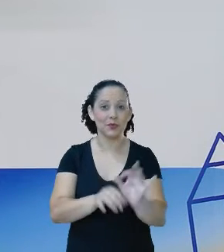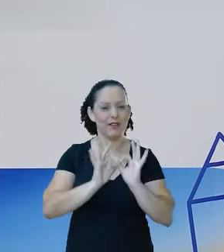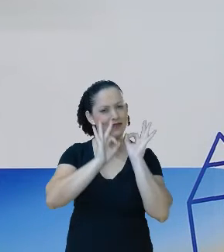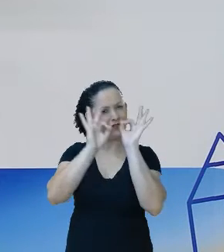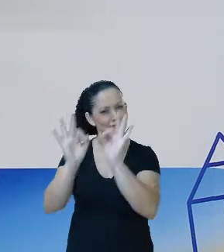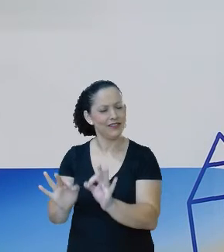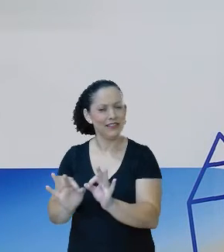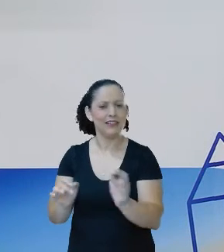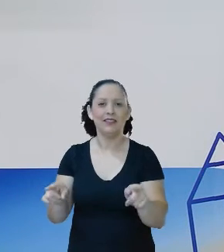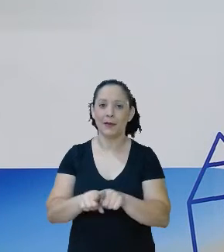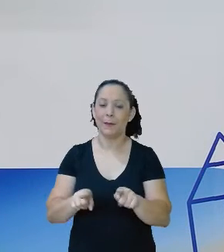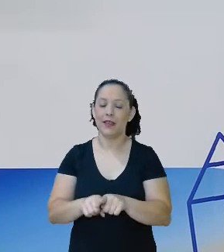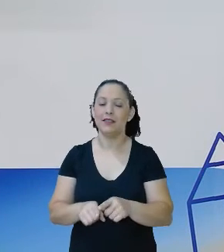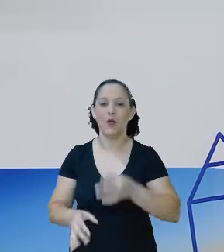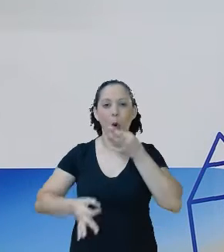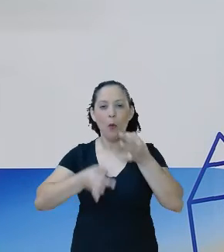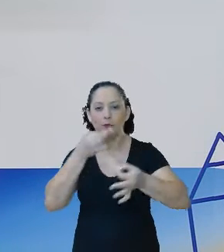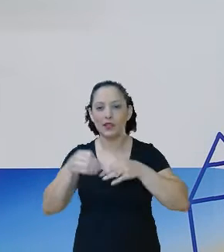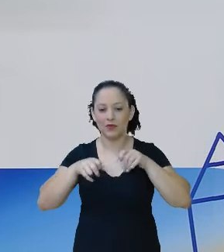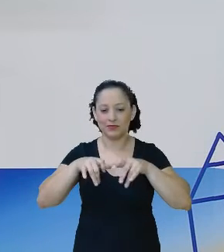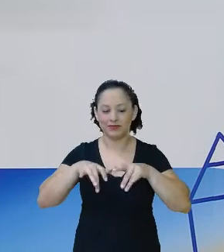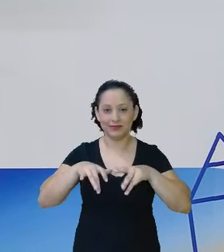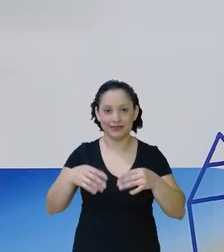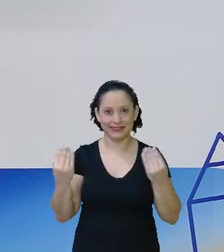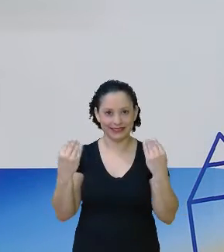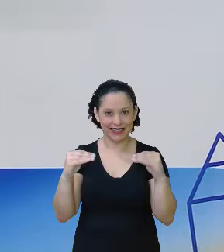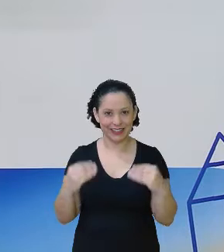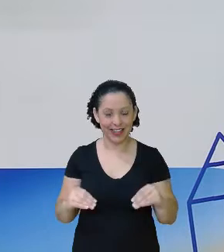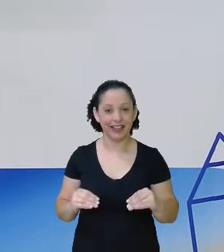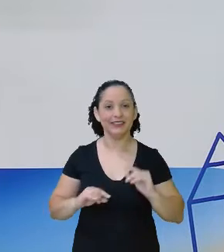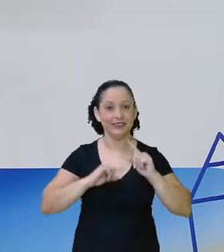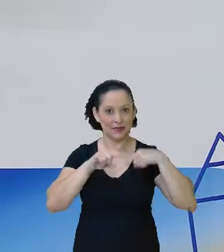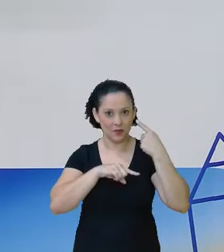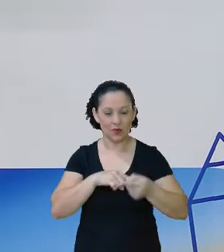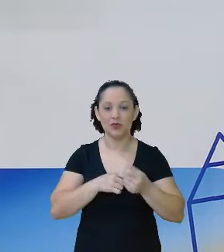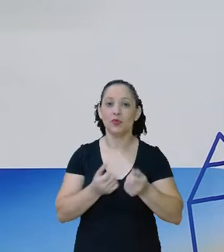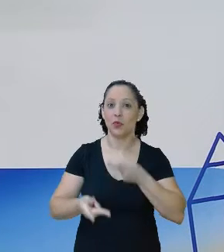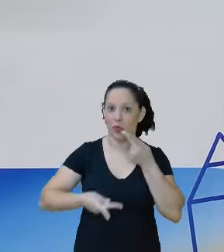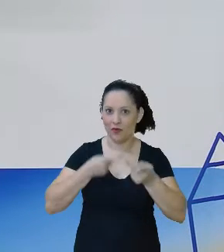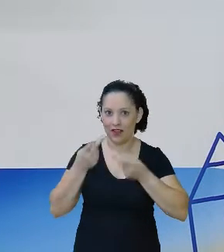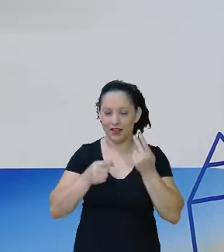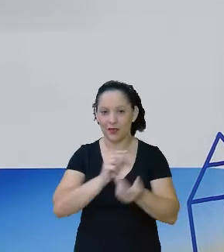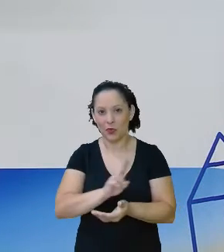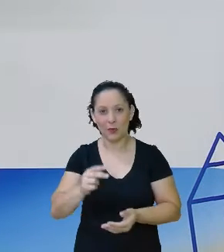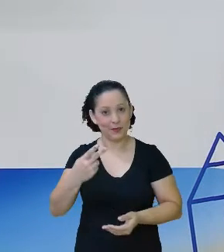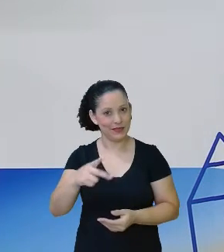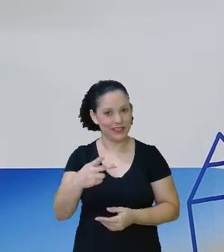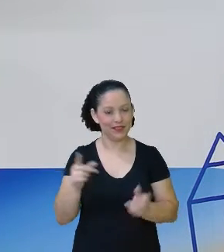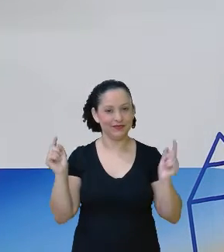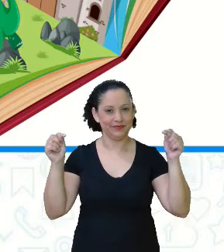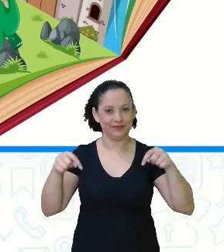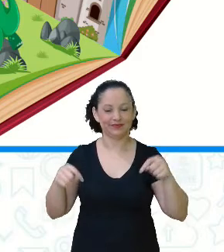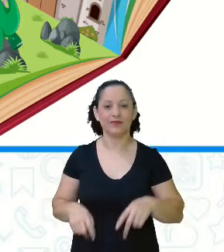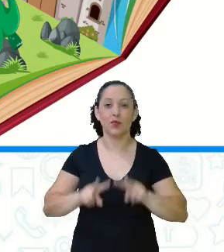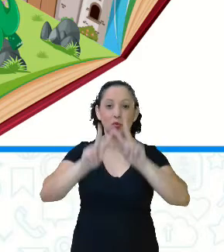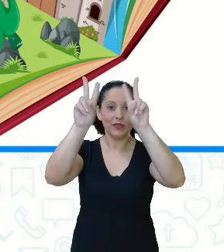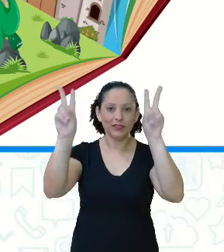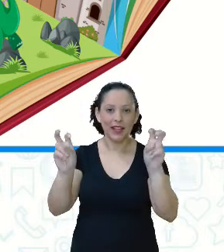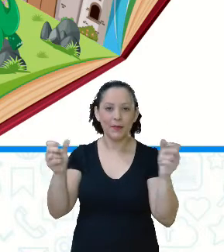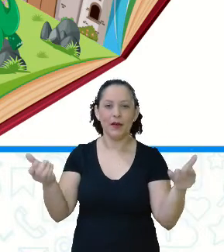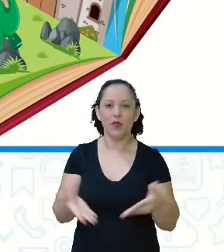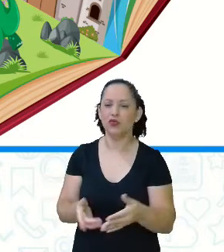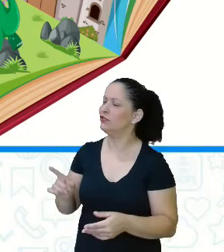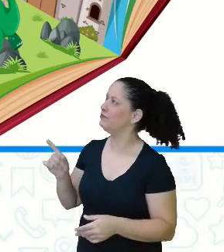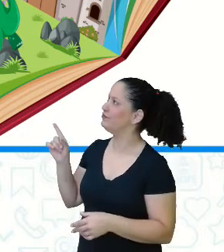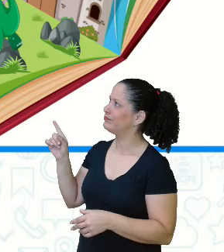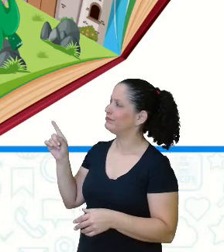Pode até comentar lá também, tá certo? Que na próxima aula eu falo o teu nome aqui. O tema da aula, você já está vendo aí na tela,